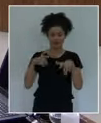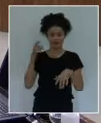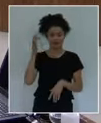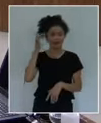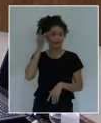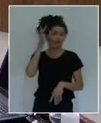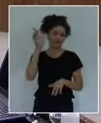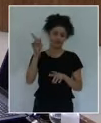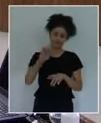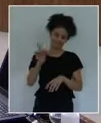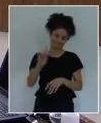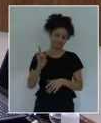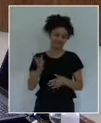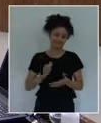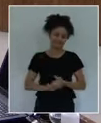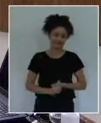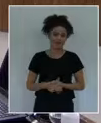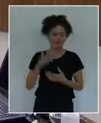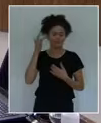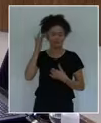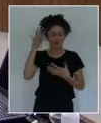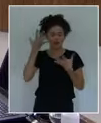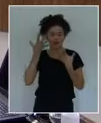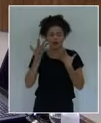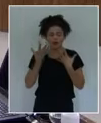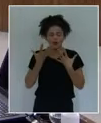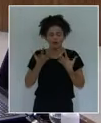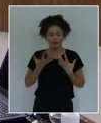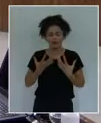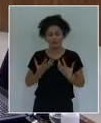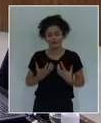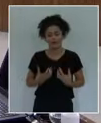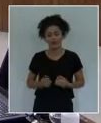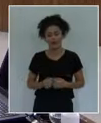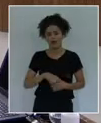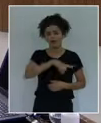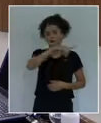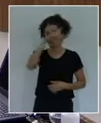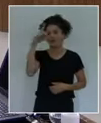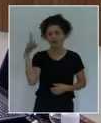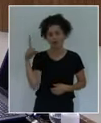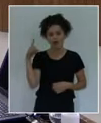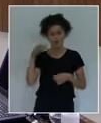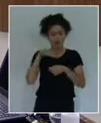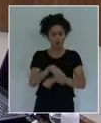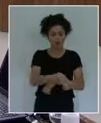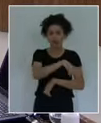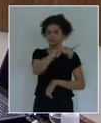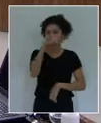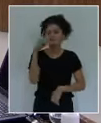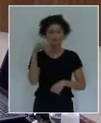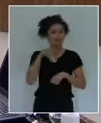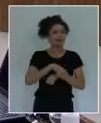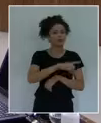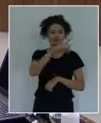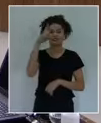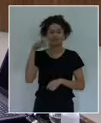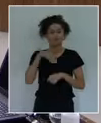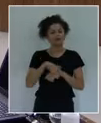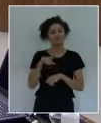foi um trabalho cansativo, porque dias e noites, né? Não é fácil. Eu